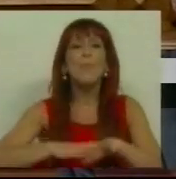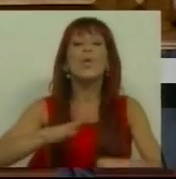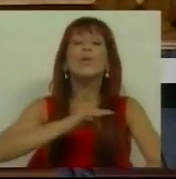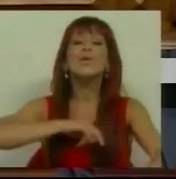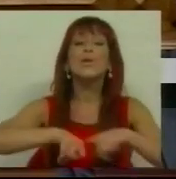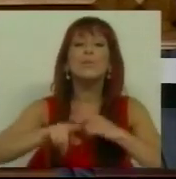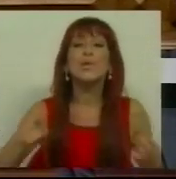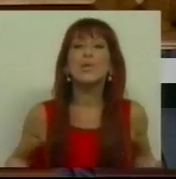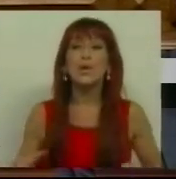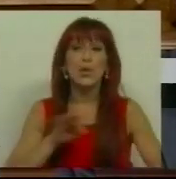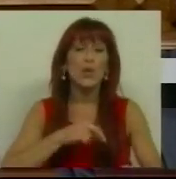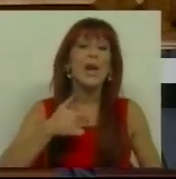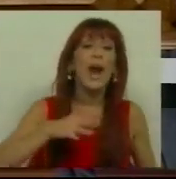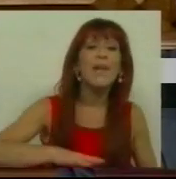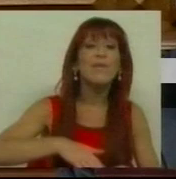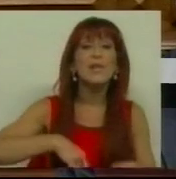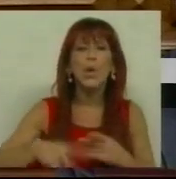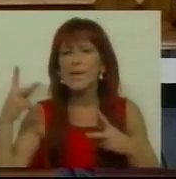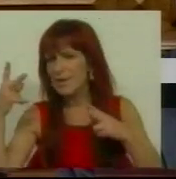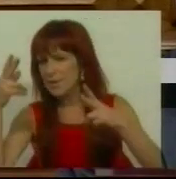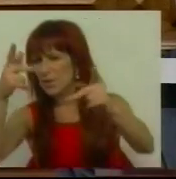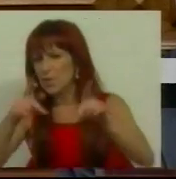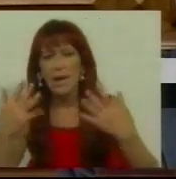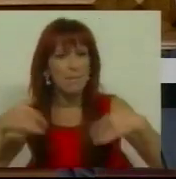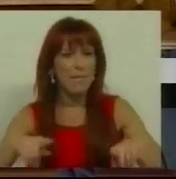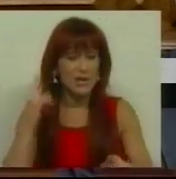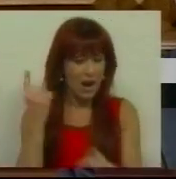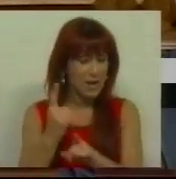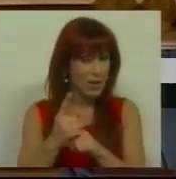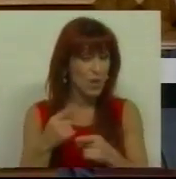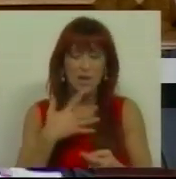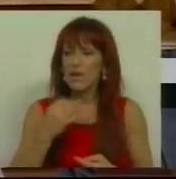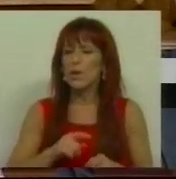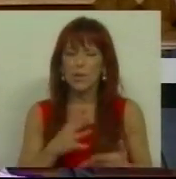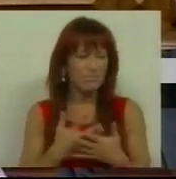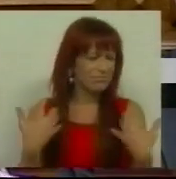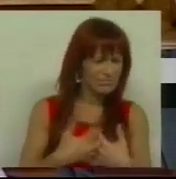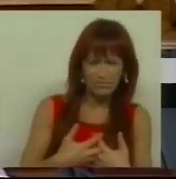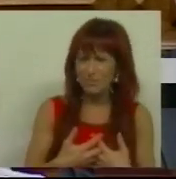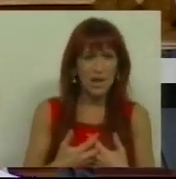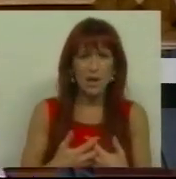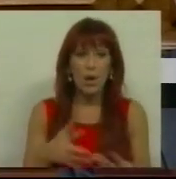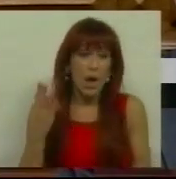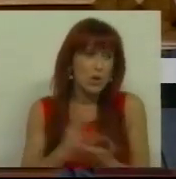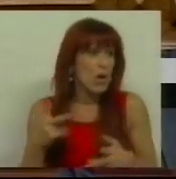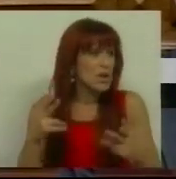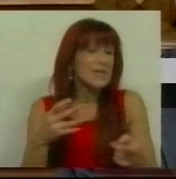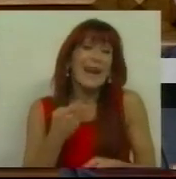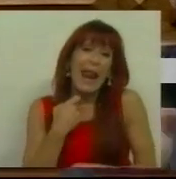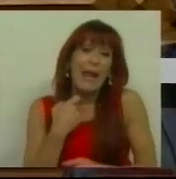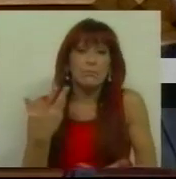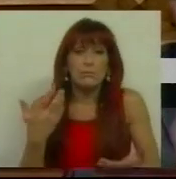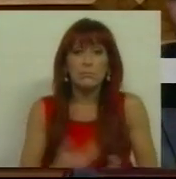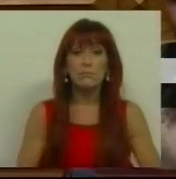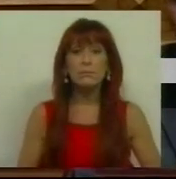isso, Sr. Deputado, que os senhores querem fazer uma censura, mas enquanto mantém esta total ambiguidade, ela não passa de uma censurazinha.